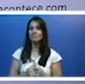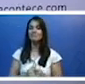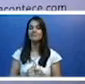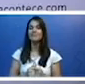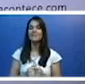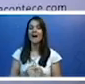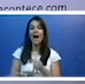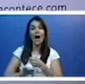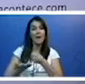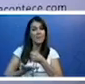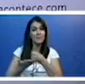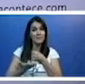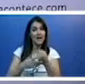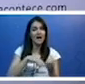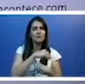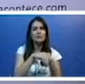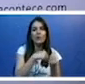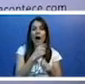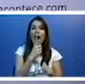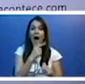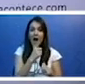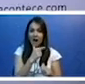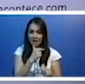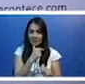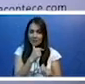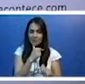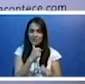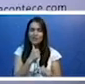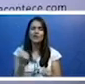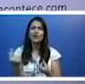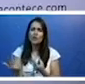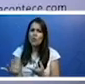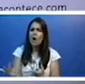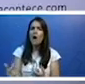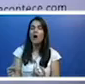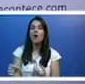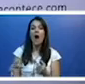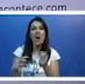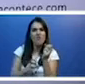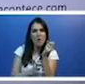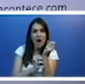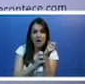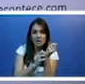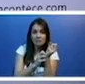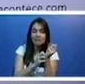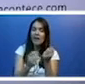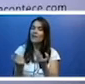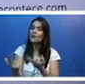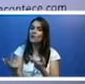as bases em solução aquosa, de modo semelhante ao que acontece com os ácidos, elas produzem